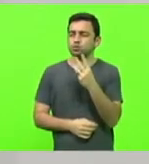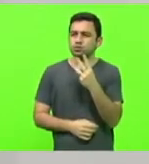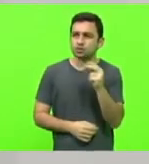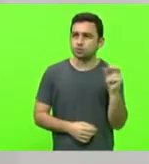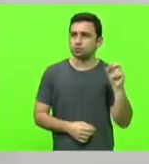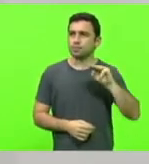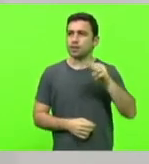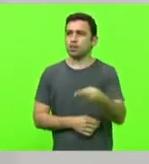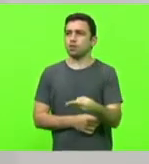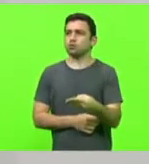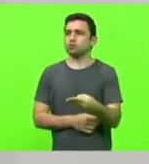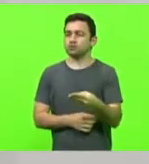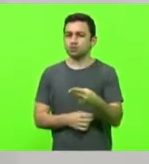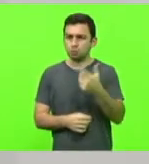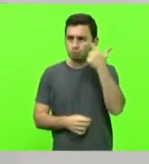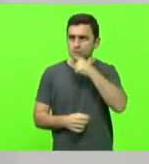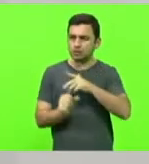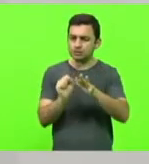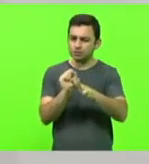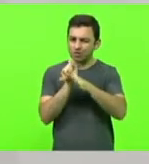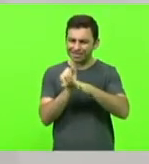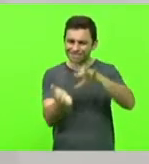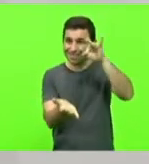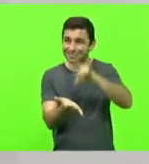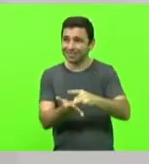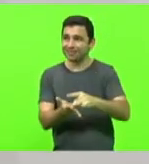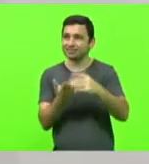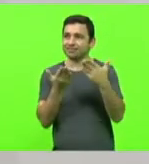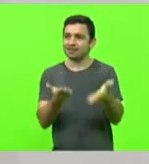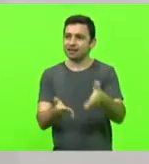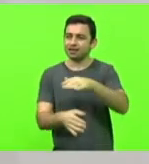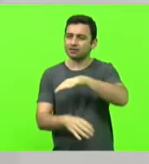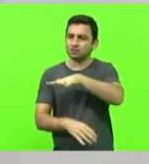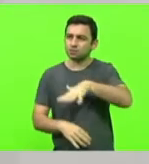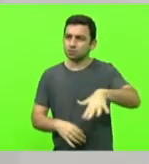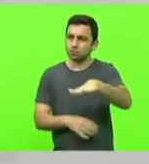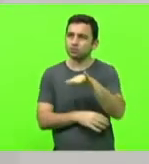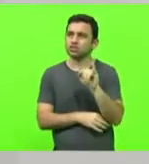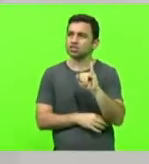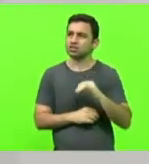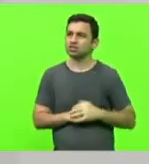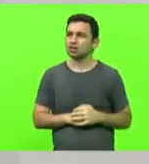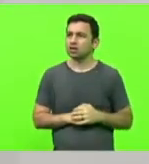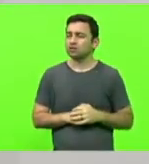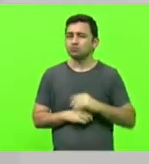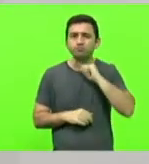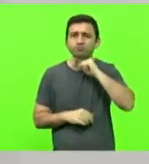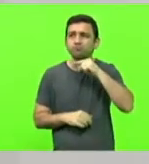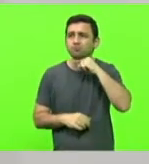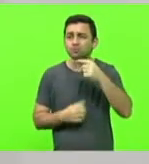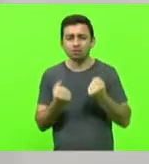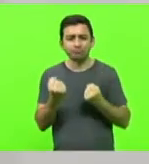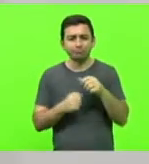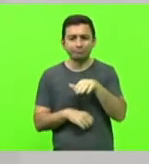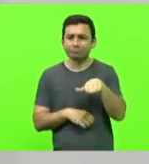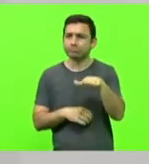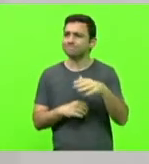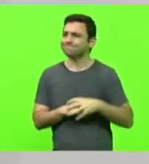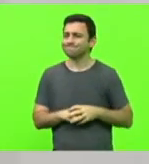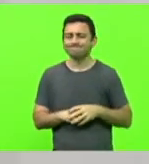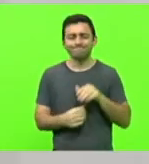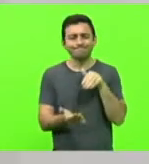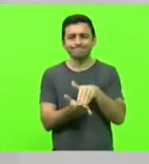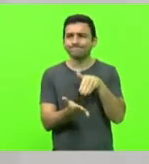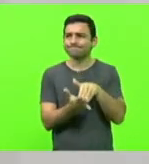470 segura e revitalizada no Alto Vale do Itajaí? Está intransitável. Quem passa pelo